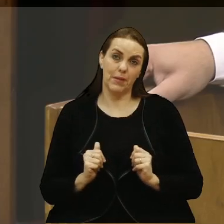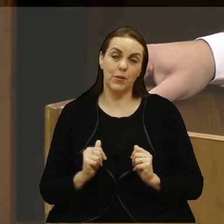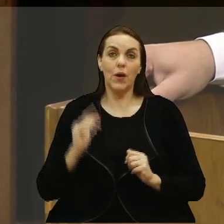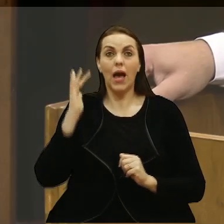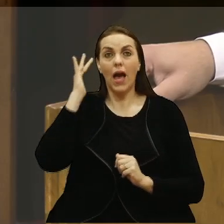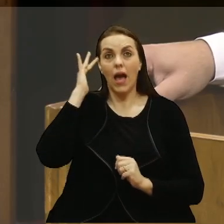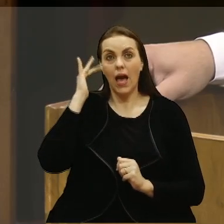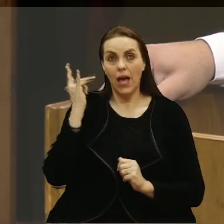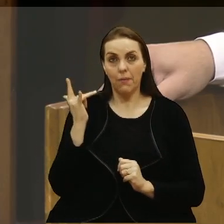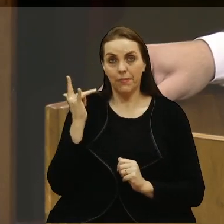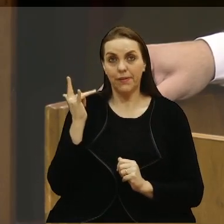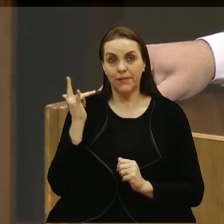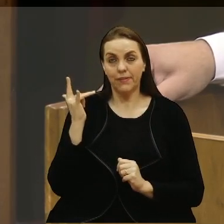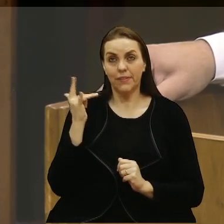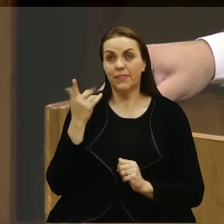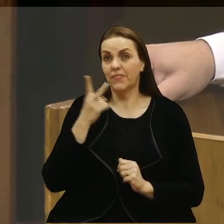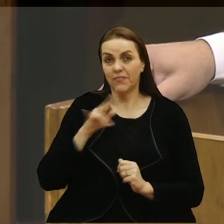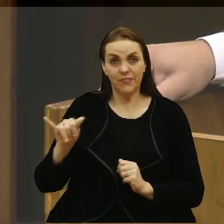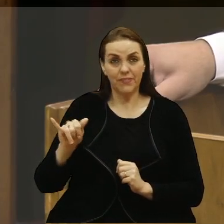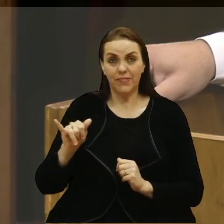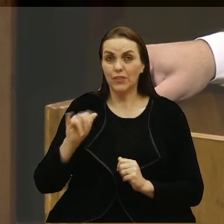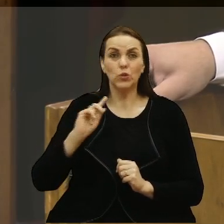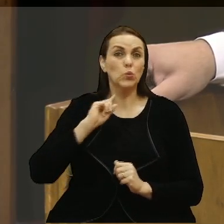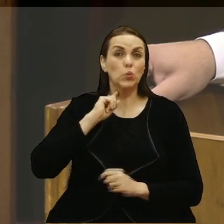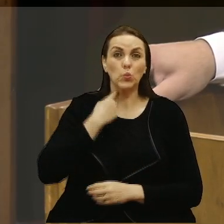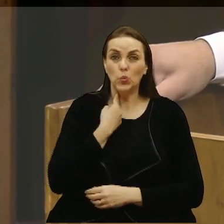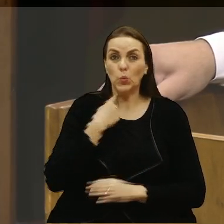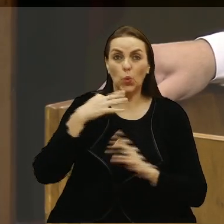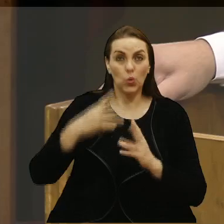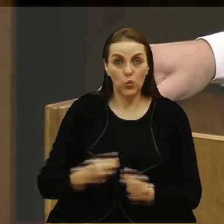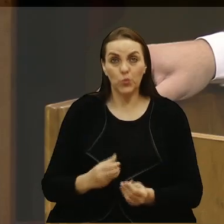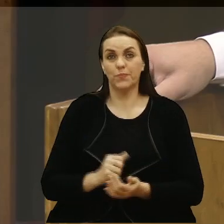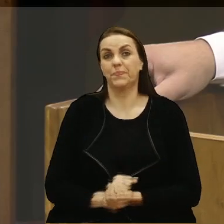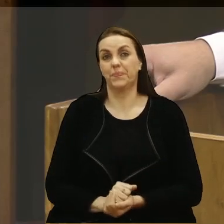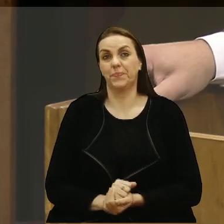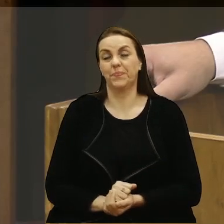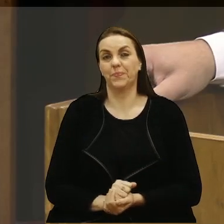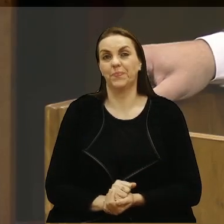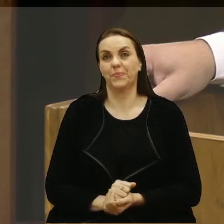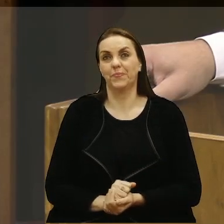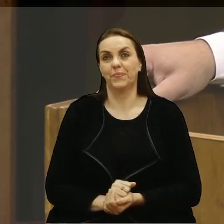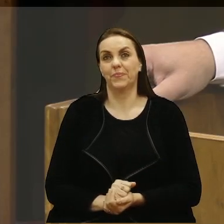dia, vereador Cláudio, vai estar tudo sujo. E eu quero